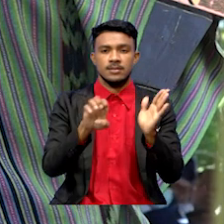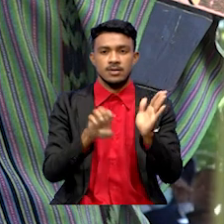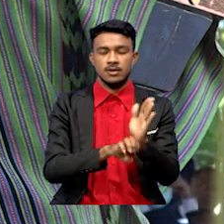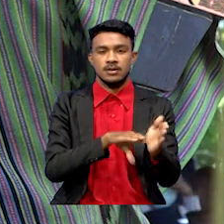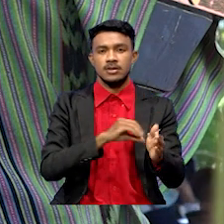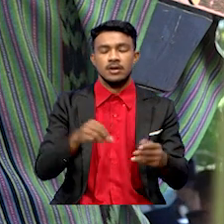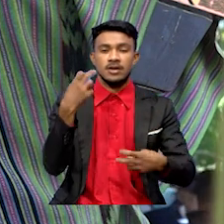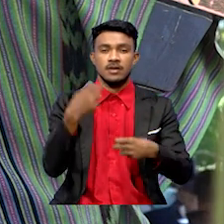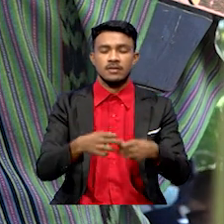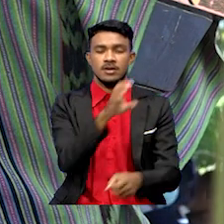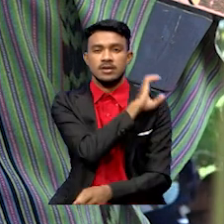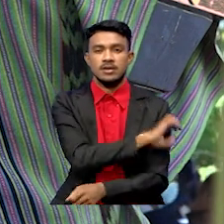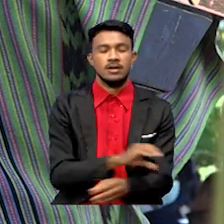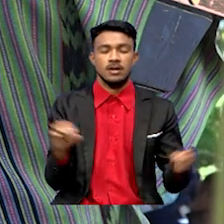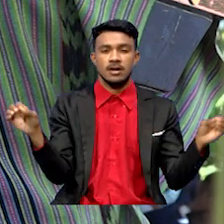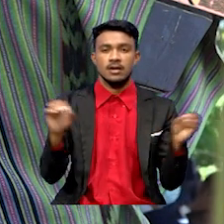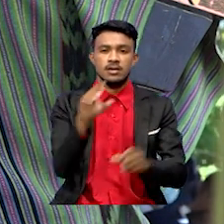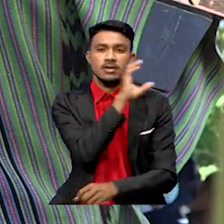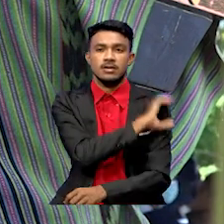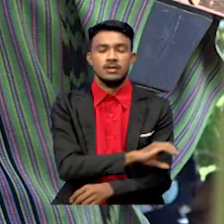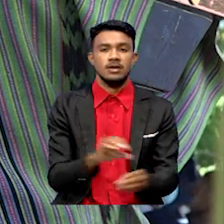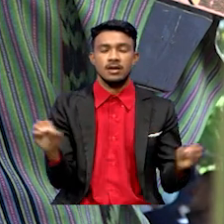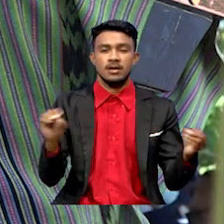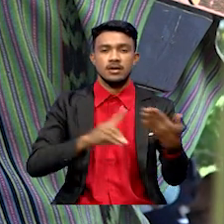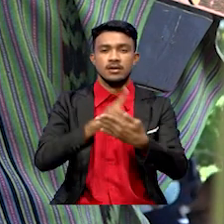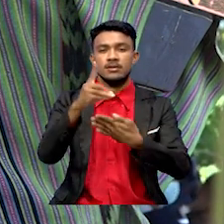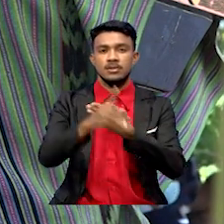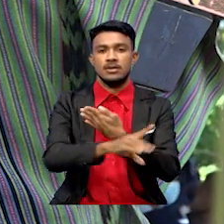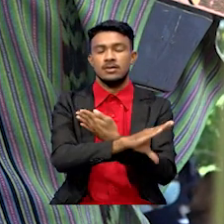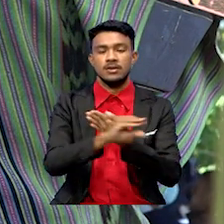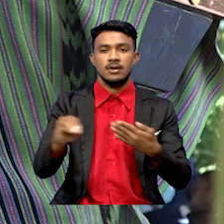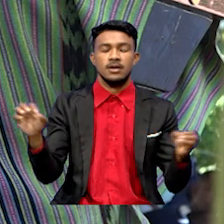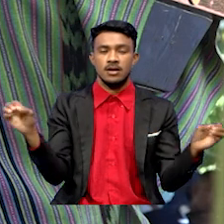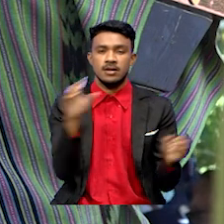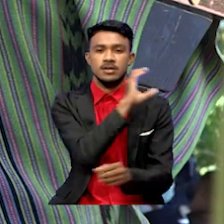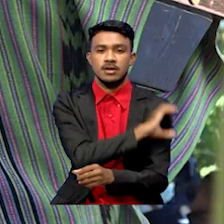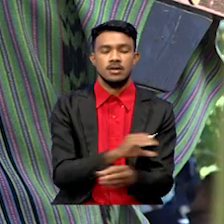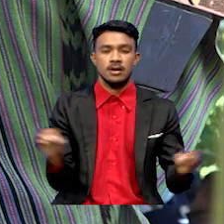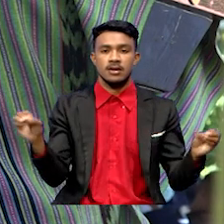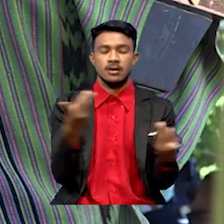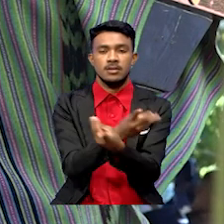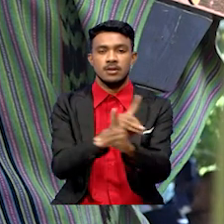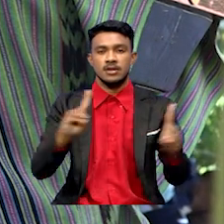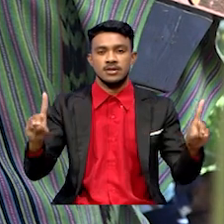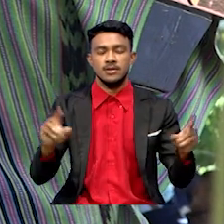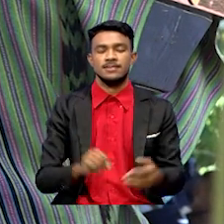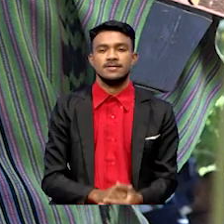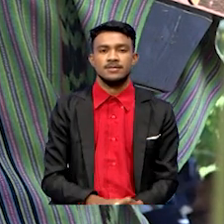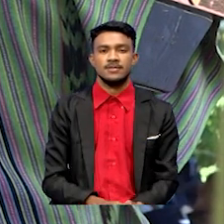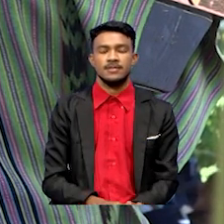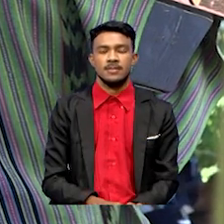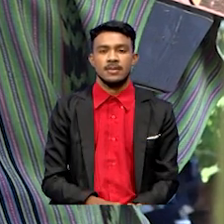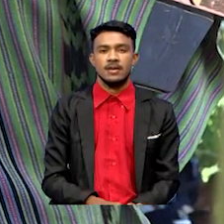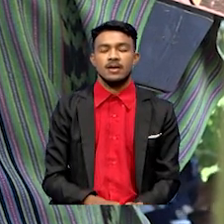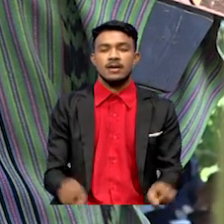assunto de estar sem segurança não há desenvolvimento sem segurança não há democracia com o